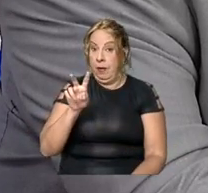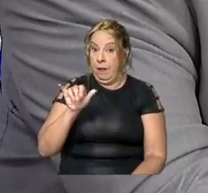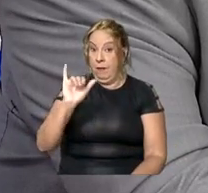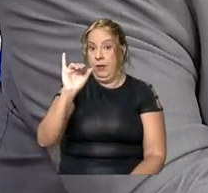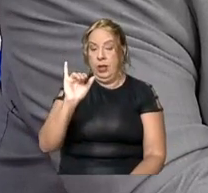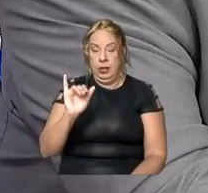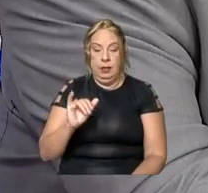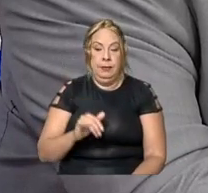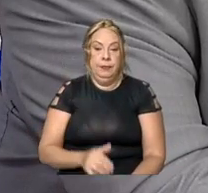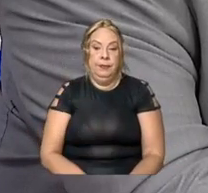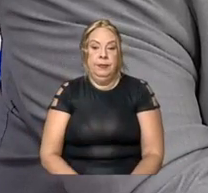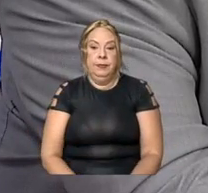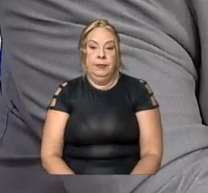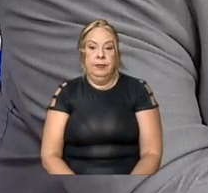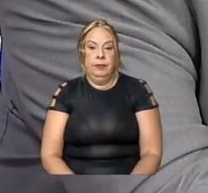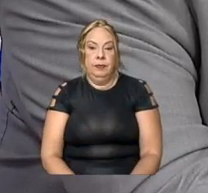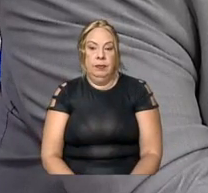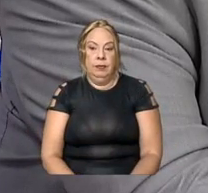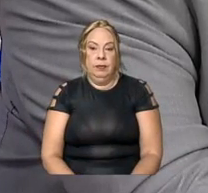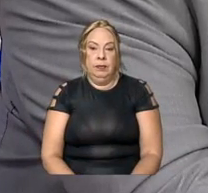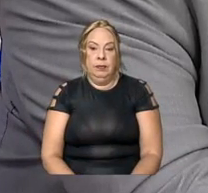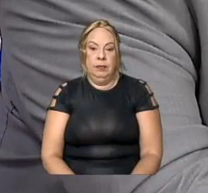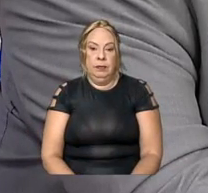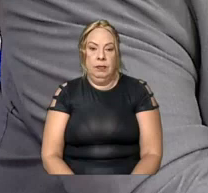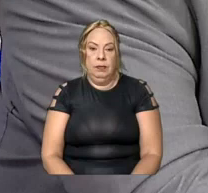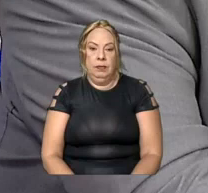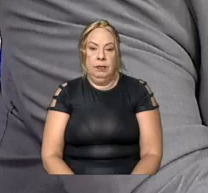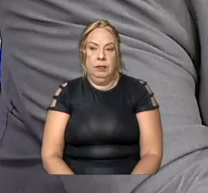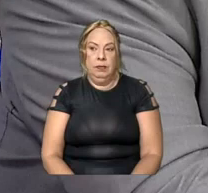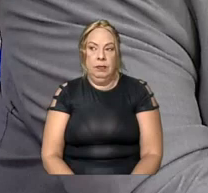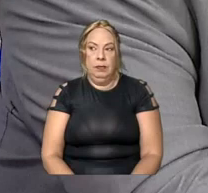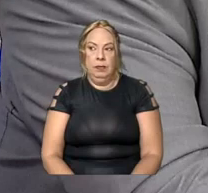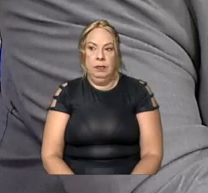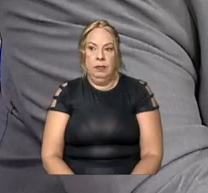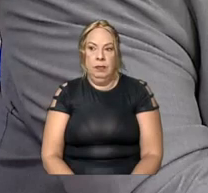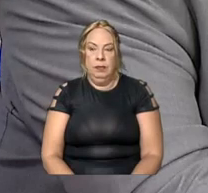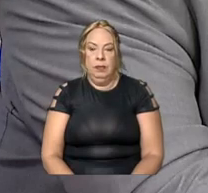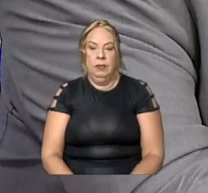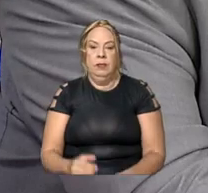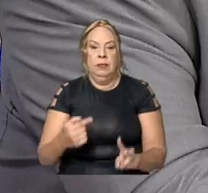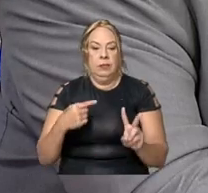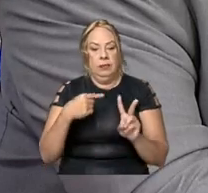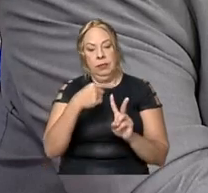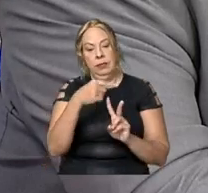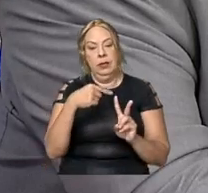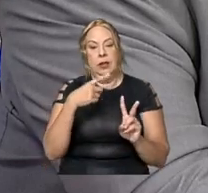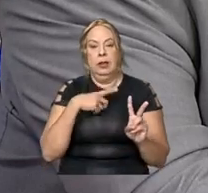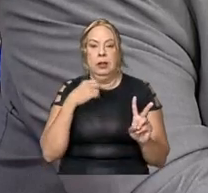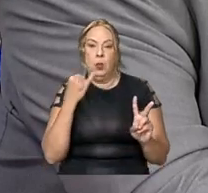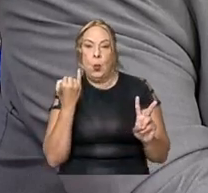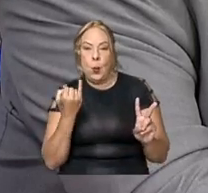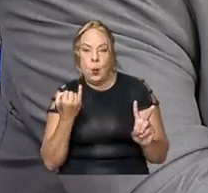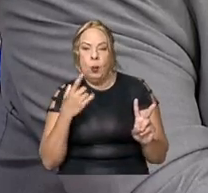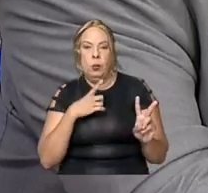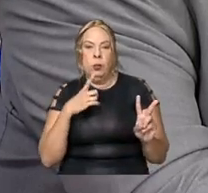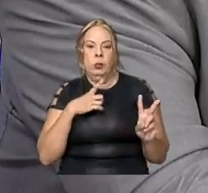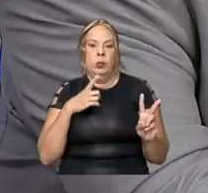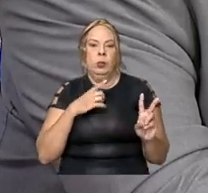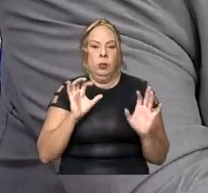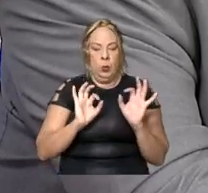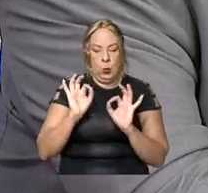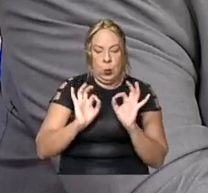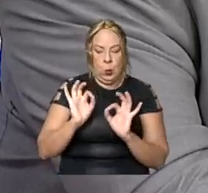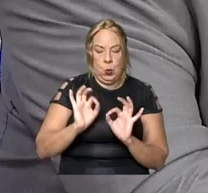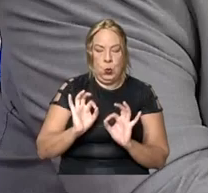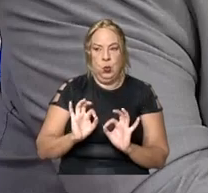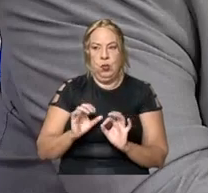a dica, né? O que importa é que ele está bem, né? Porque a gente fala da linha fitness e tal, ele tá, né, enxugando. Sei que